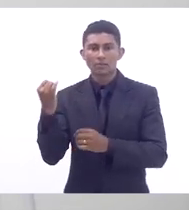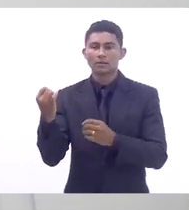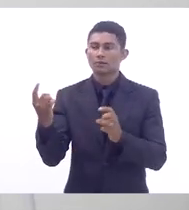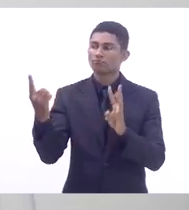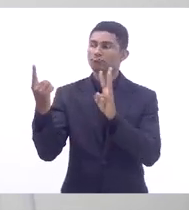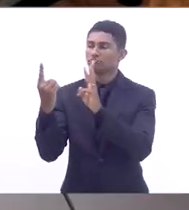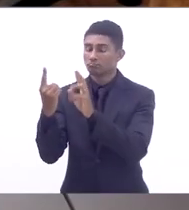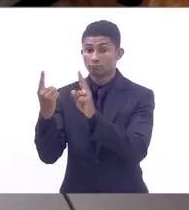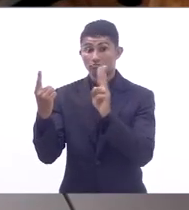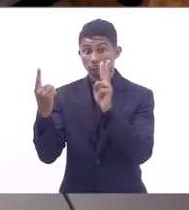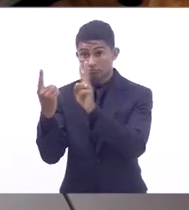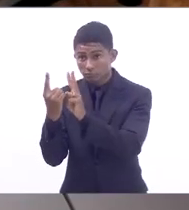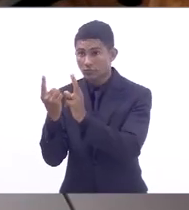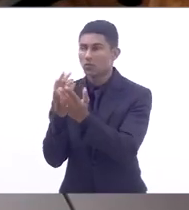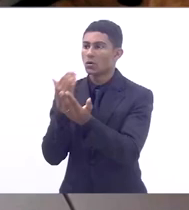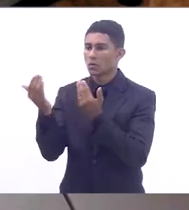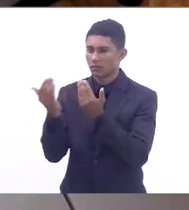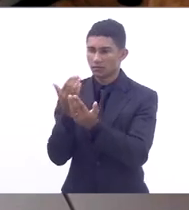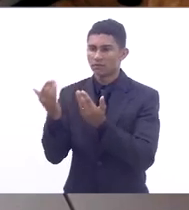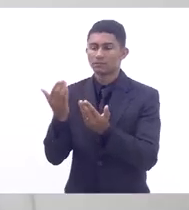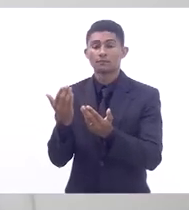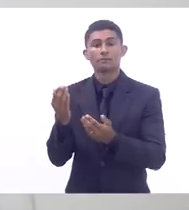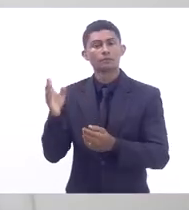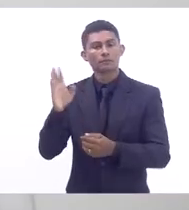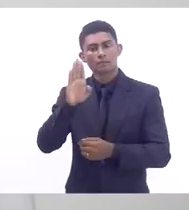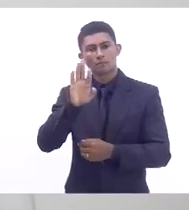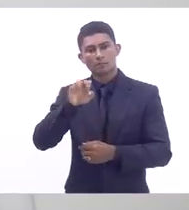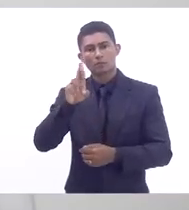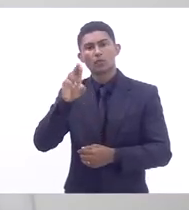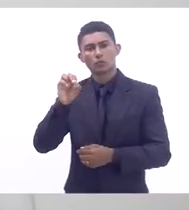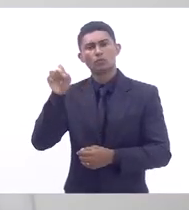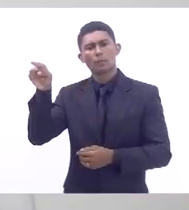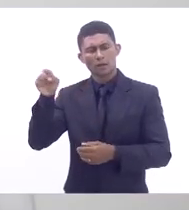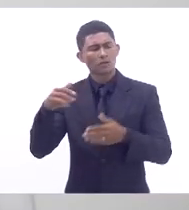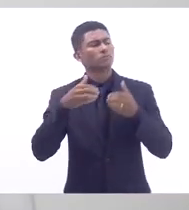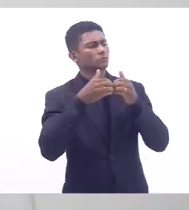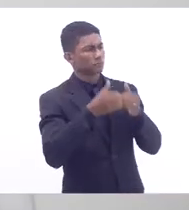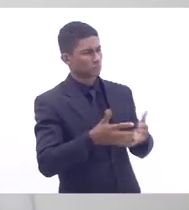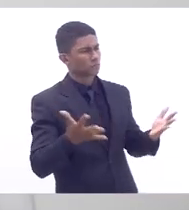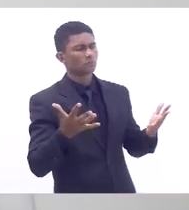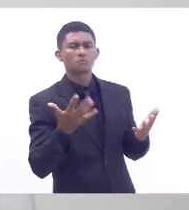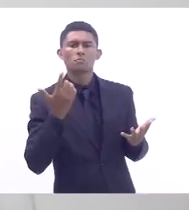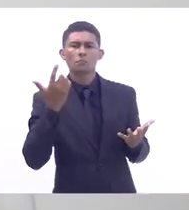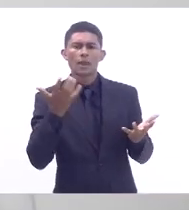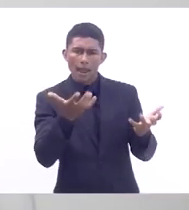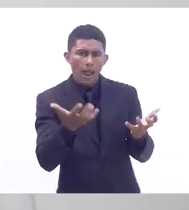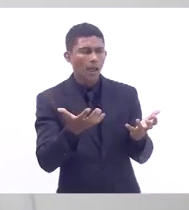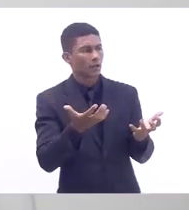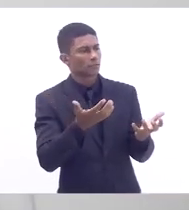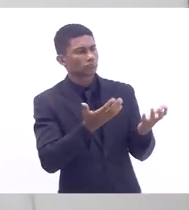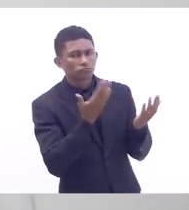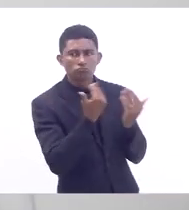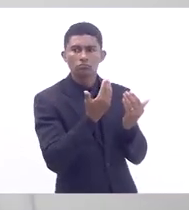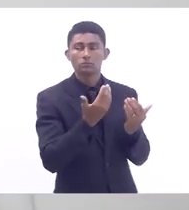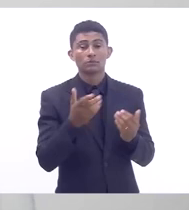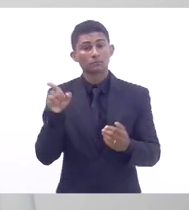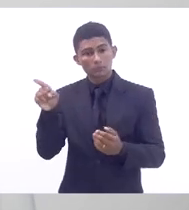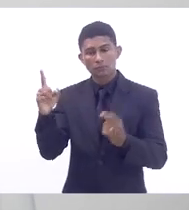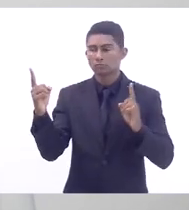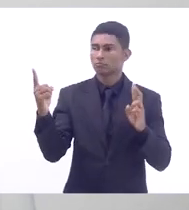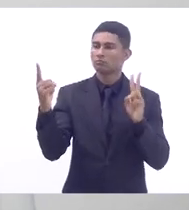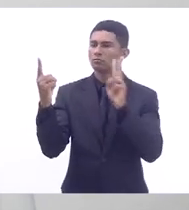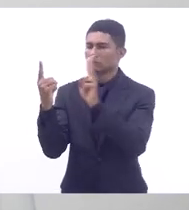o Flávio já tinha dito com clareza que o Bruno está aí se mostrou Aberto ao entendimento da audiência aí com o próprio autor